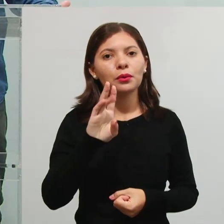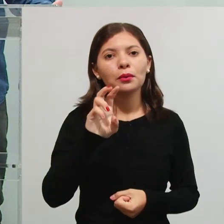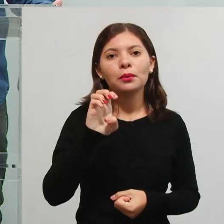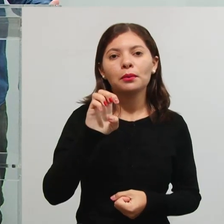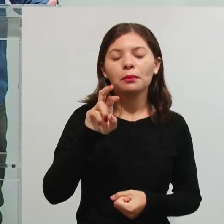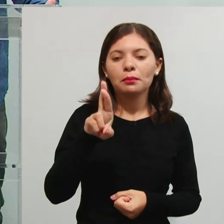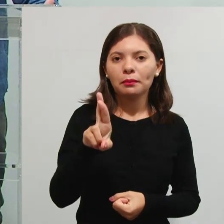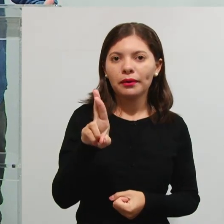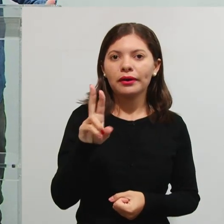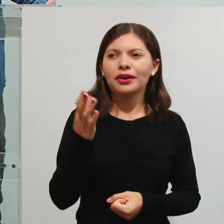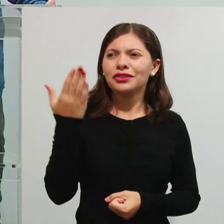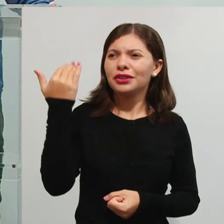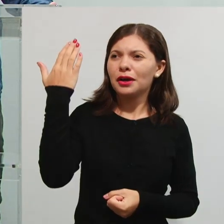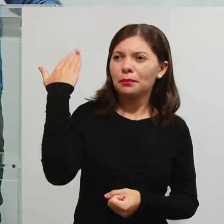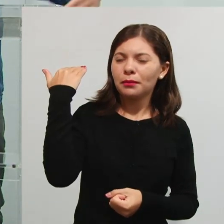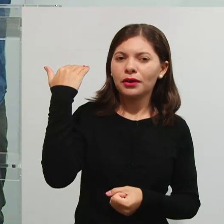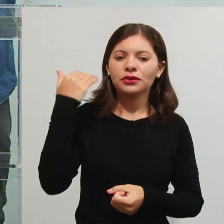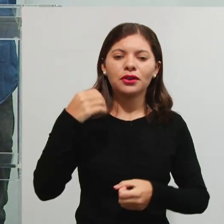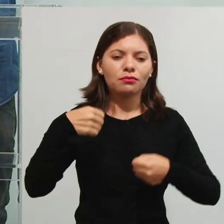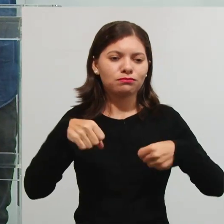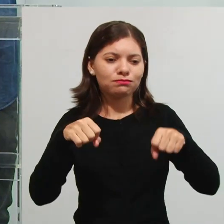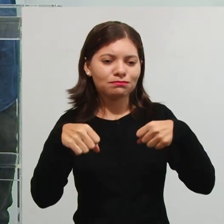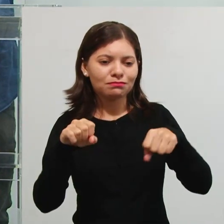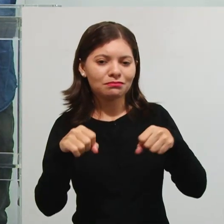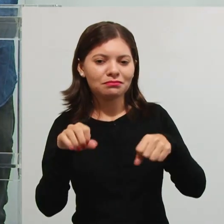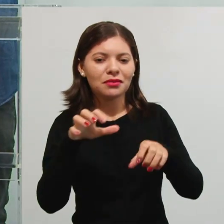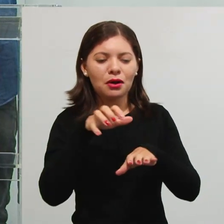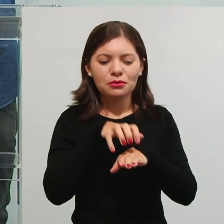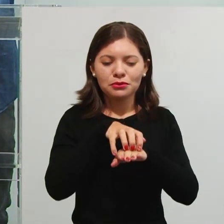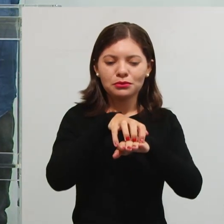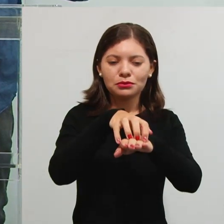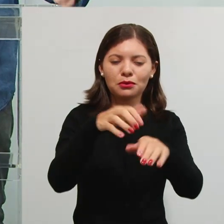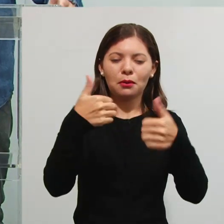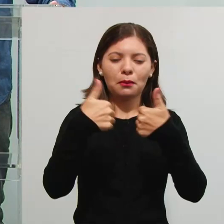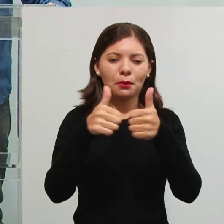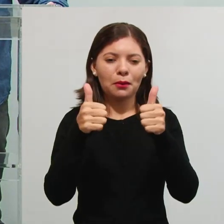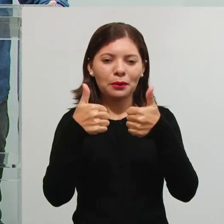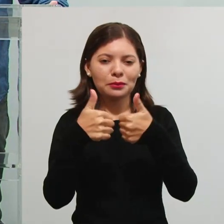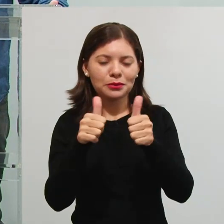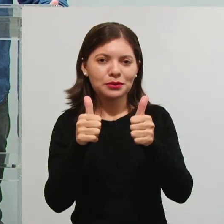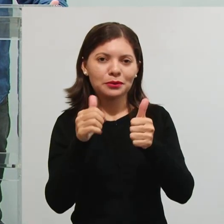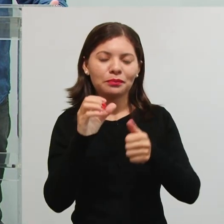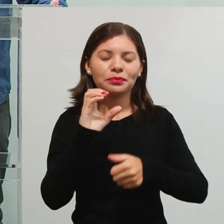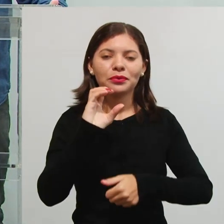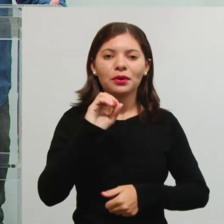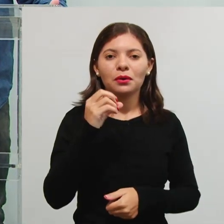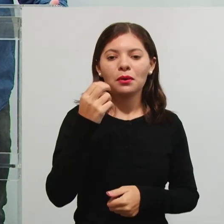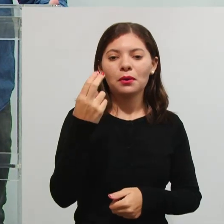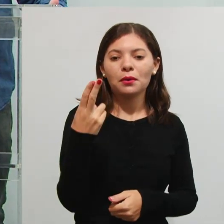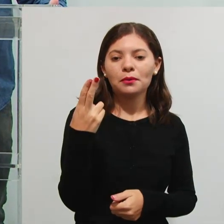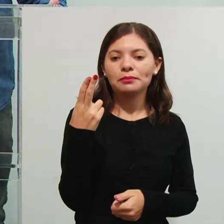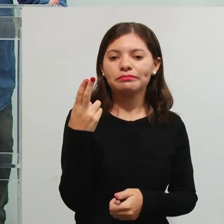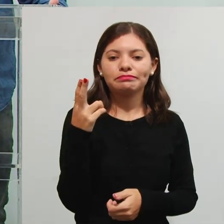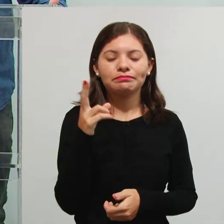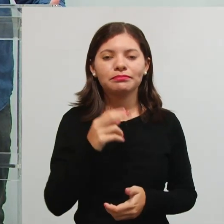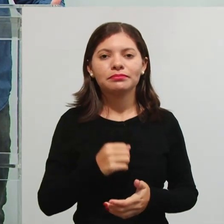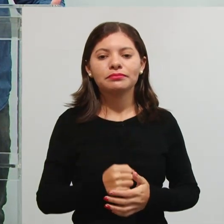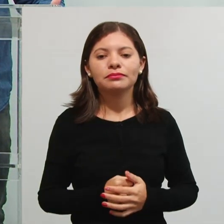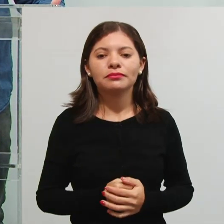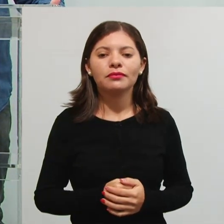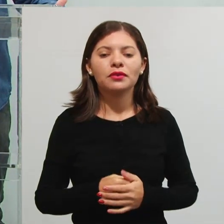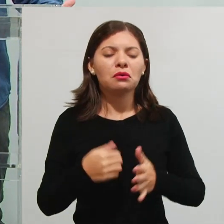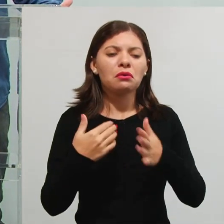tivesse automóvel, você tinha que chamar um mototáxi, tinha que pegar o transporte público, um ônibus, ou tinha que chamar um táxi, pegar um táxi